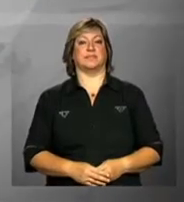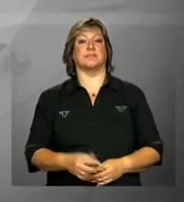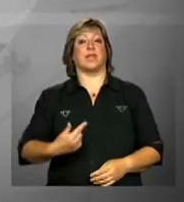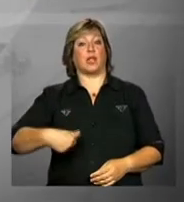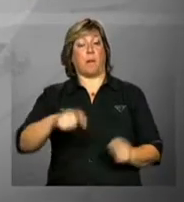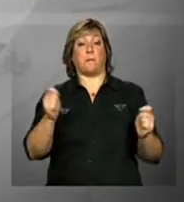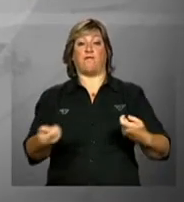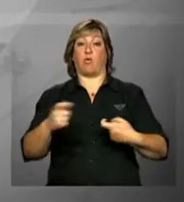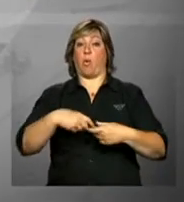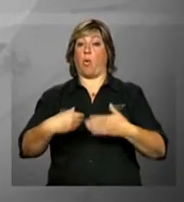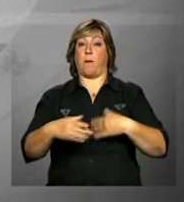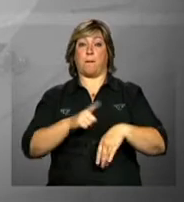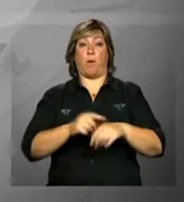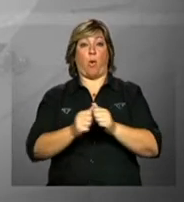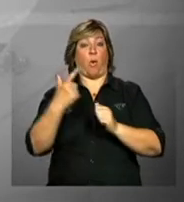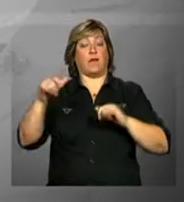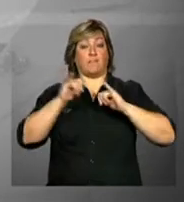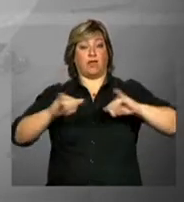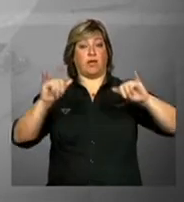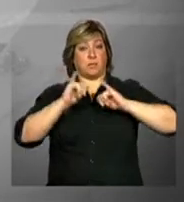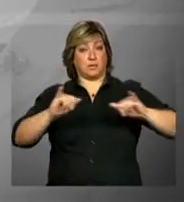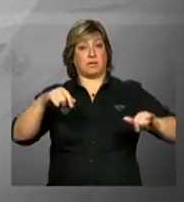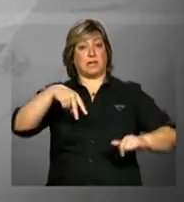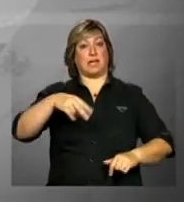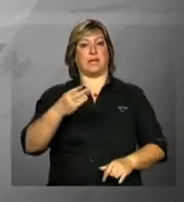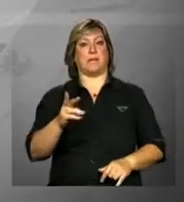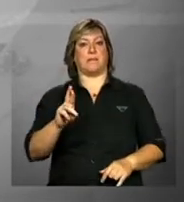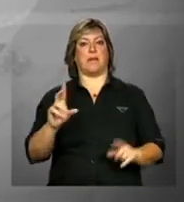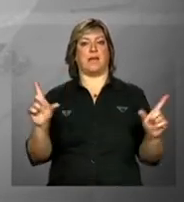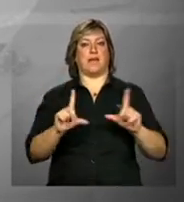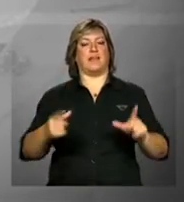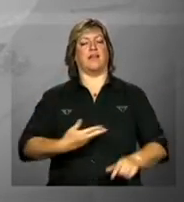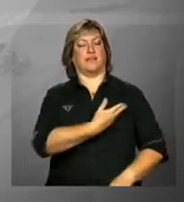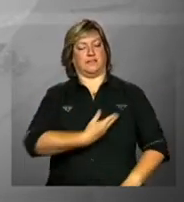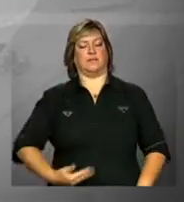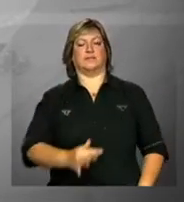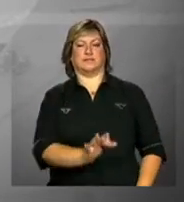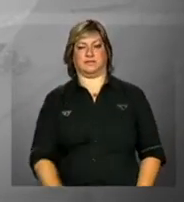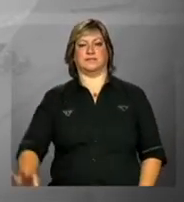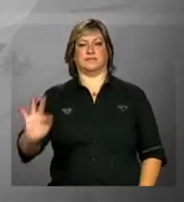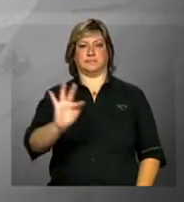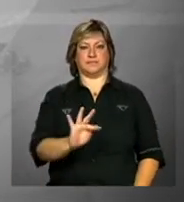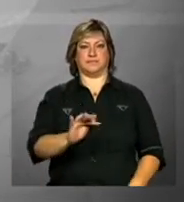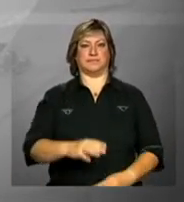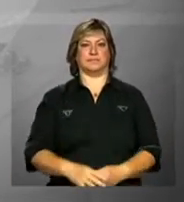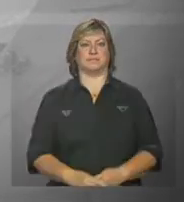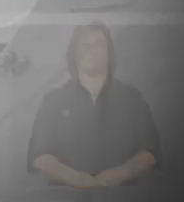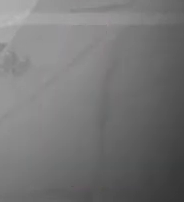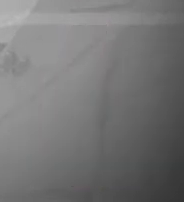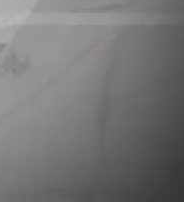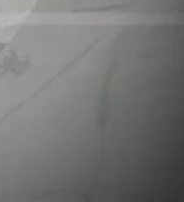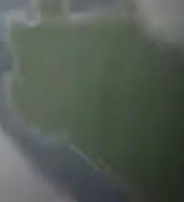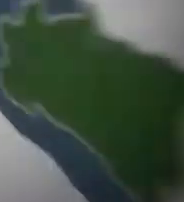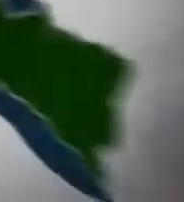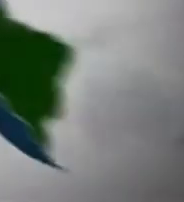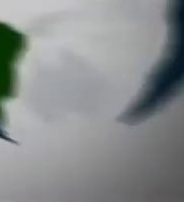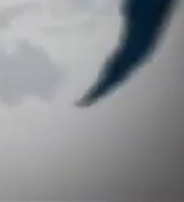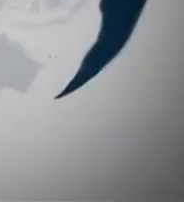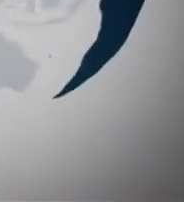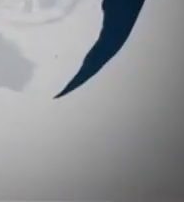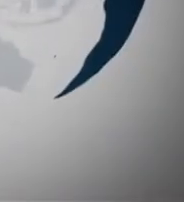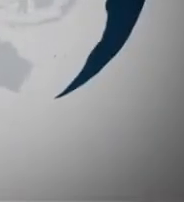nós podemos voltar a qualquer momento com outras informações. Continue na NBR, a TV do Governo Federal. Música.